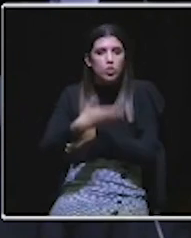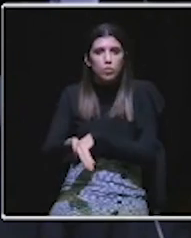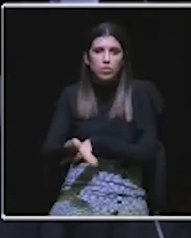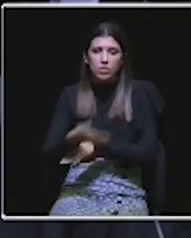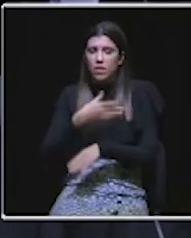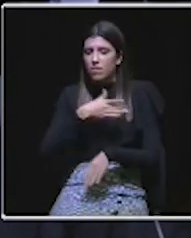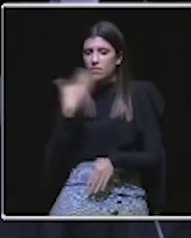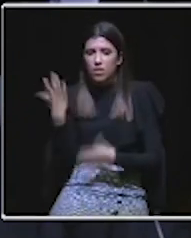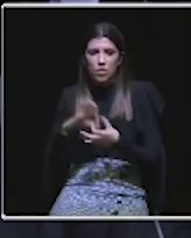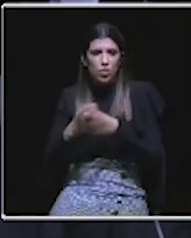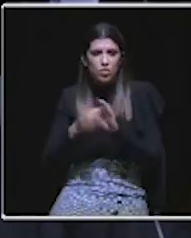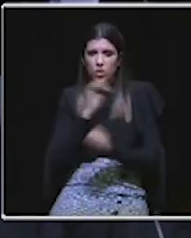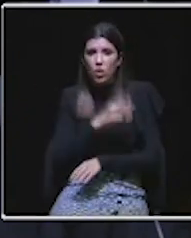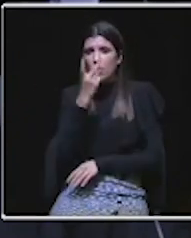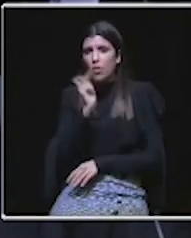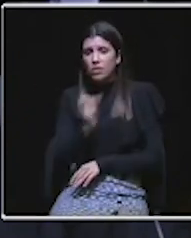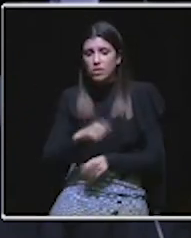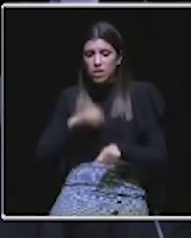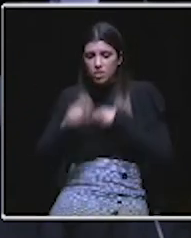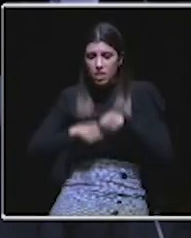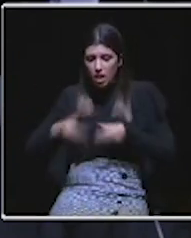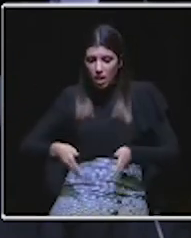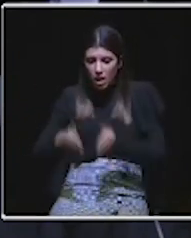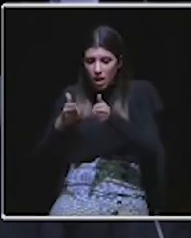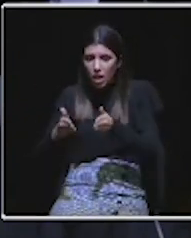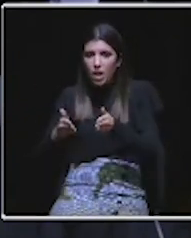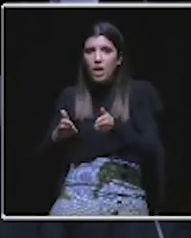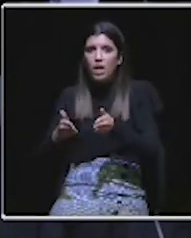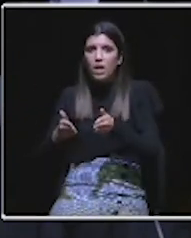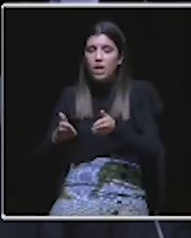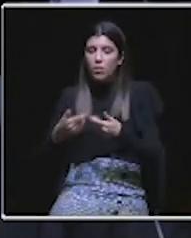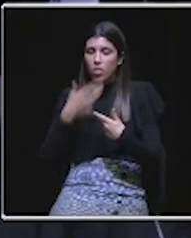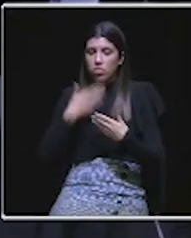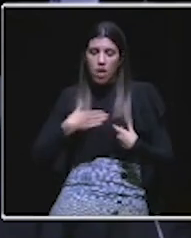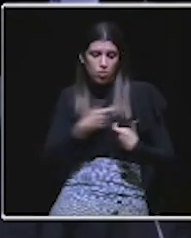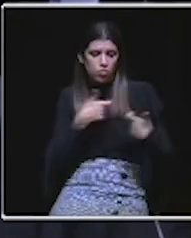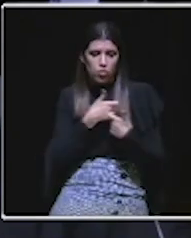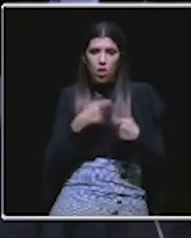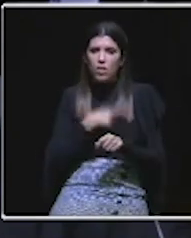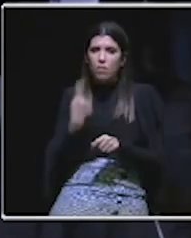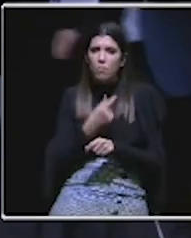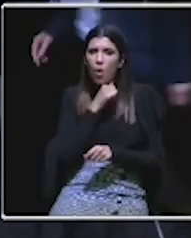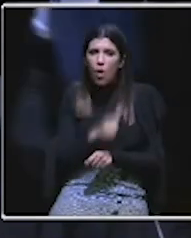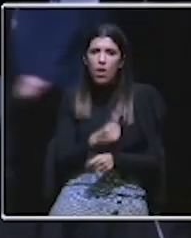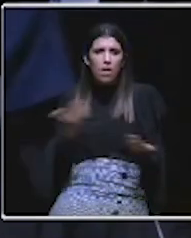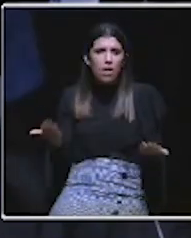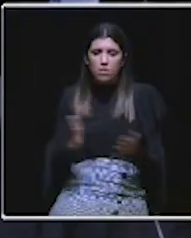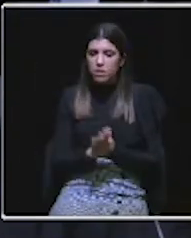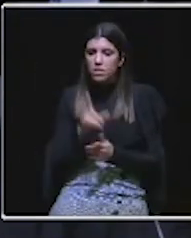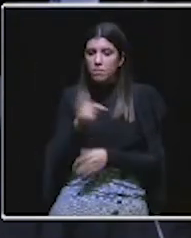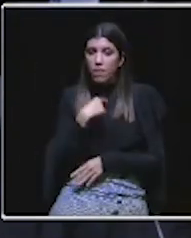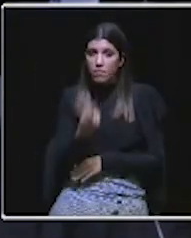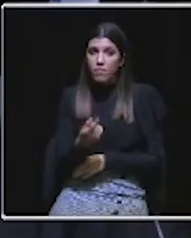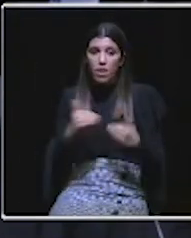irresponsável de mais de 2 anos da expansão urgente da rede ciclável em Lisboa e isto choca-nos muito profundamente. É também referido que está